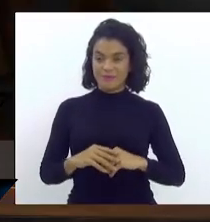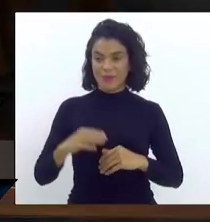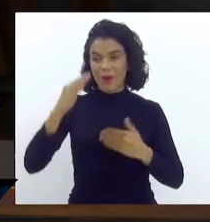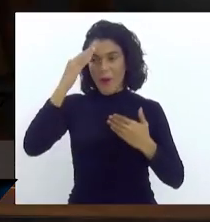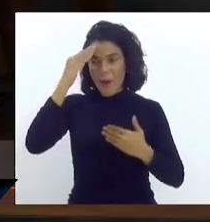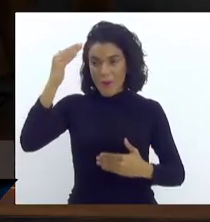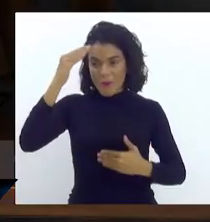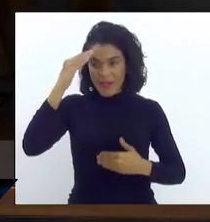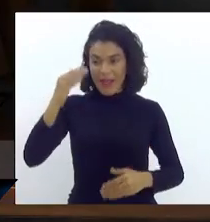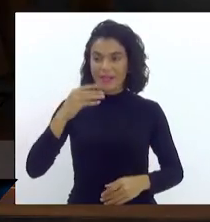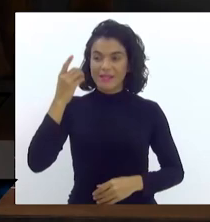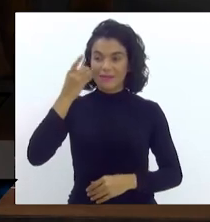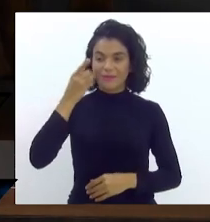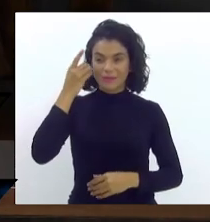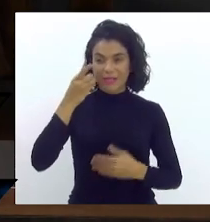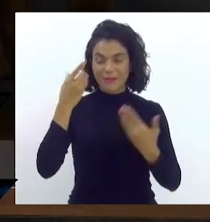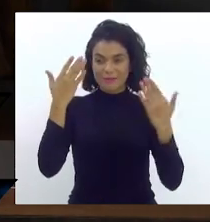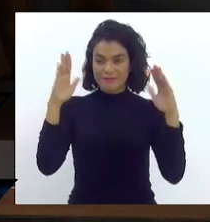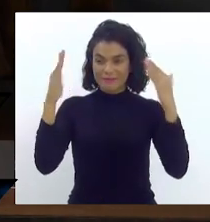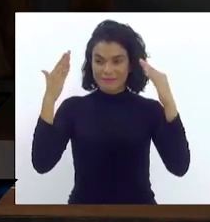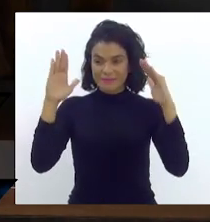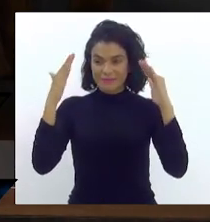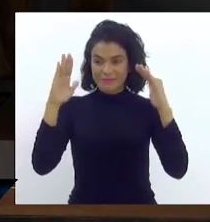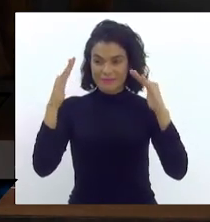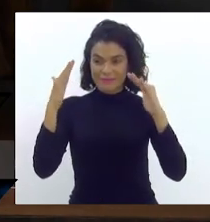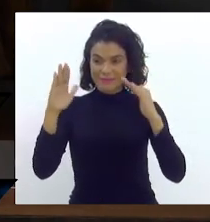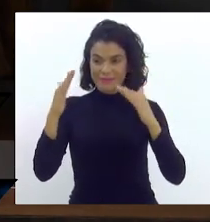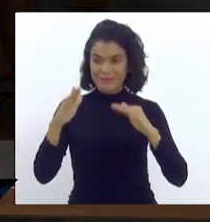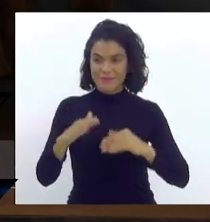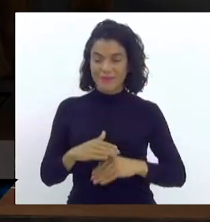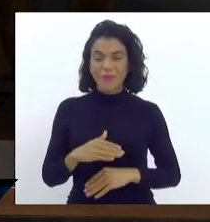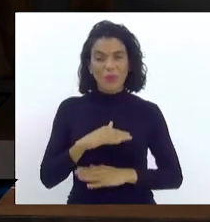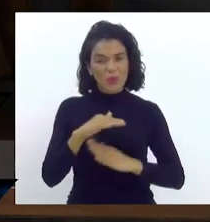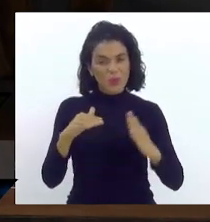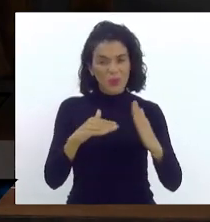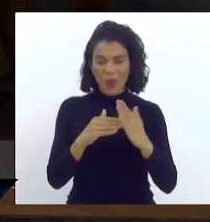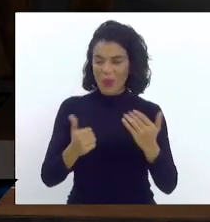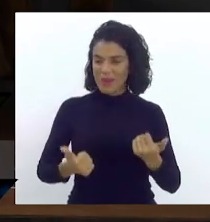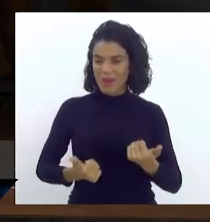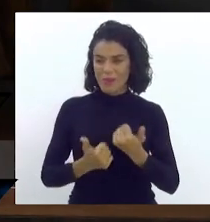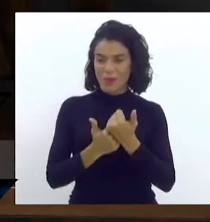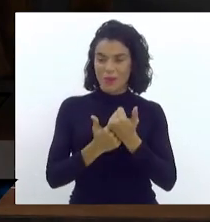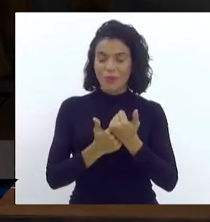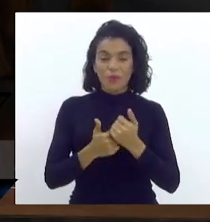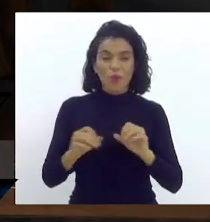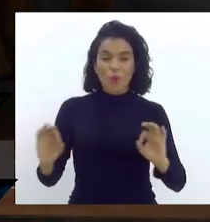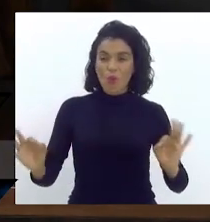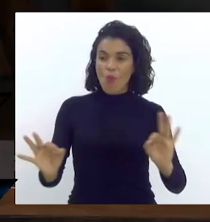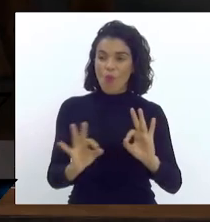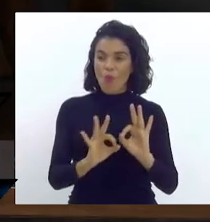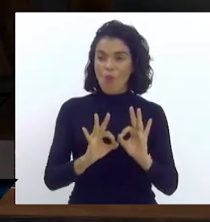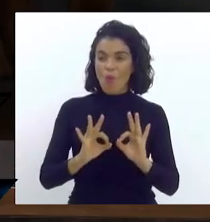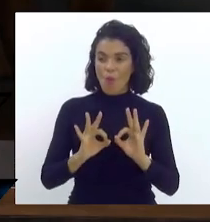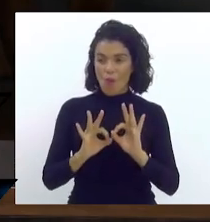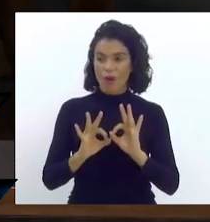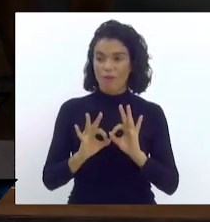Obrigado, deputado. Parabéns pela iniciativa do projeto, tem total apoio. Não havendo mais oradores